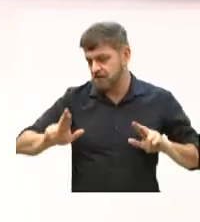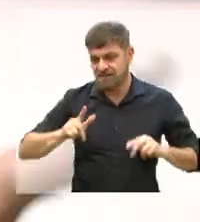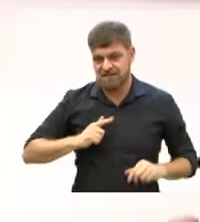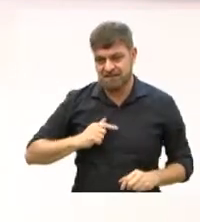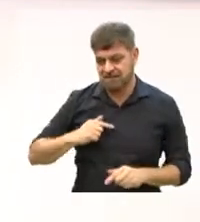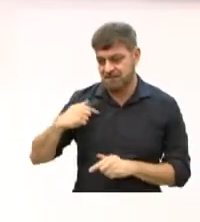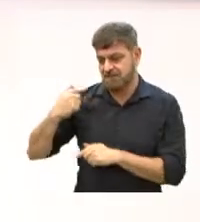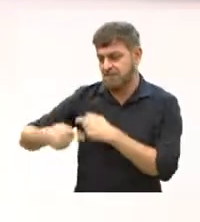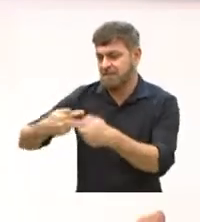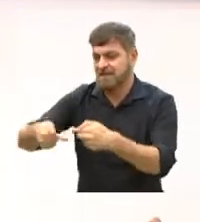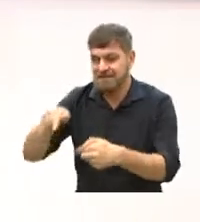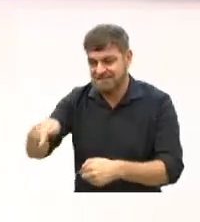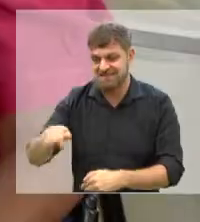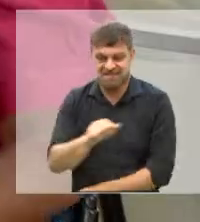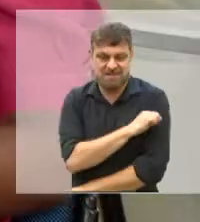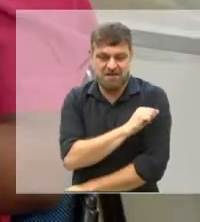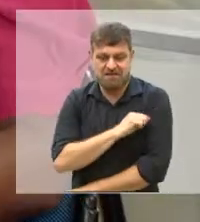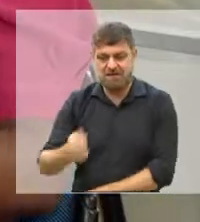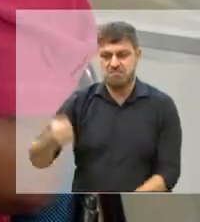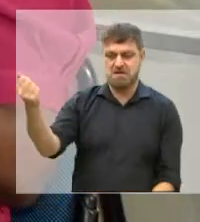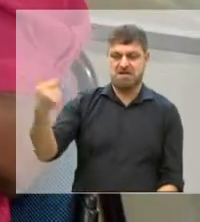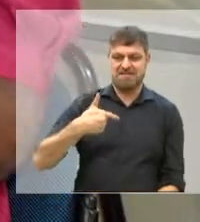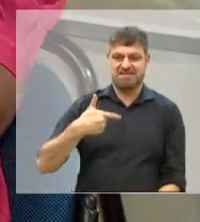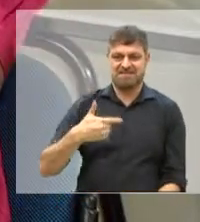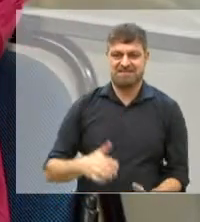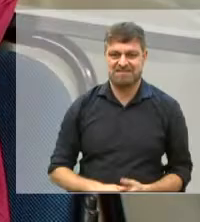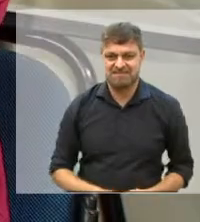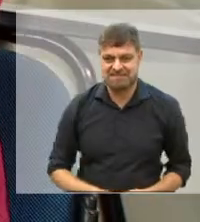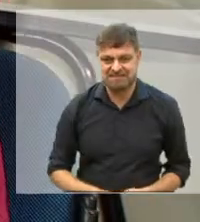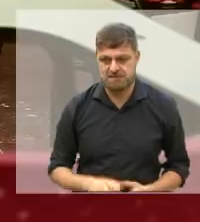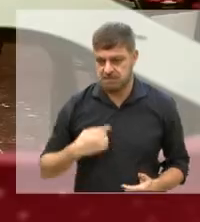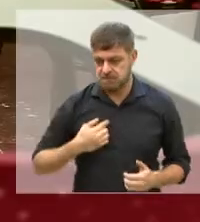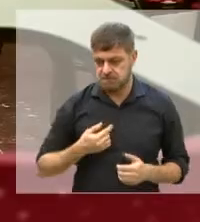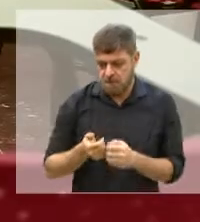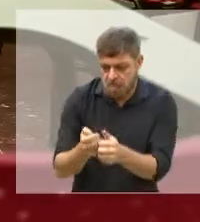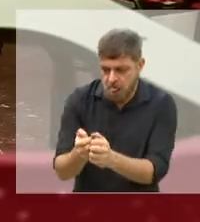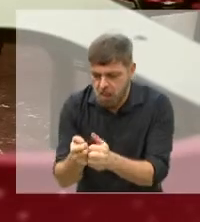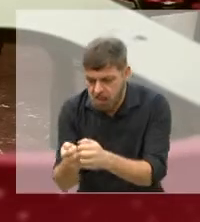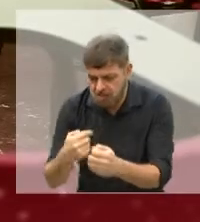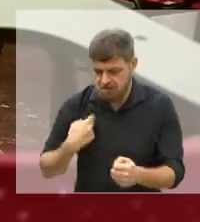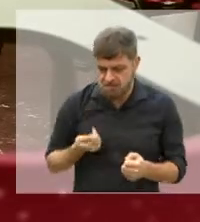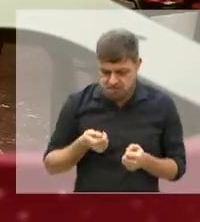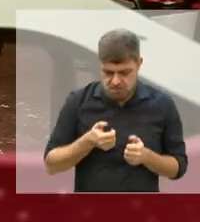que gerações dos nossos estudantes, né? Está chegando agora, parece que já nasce assim, né, professor?